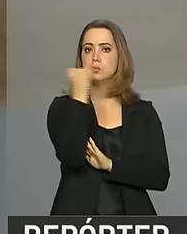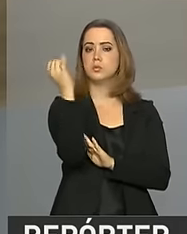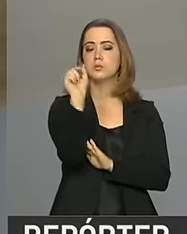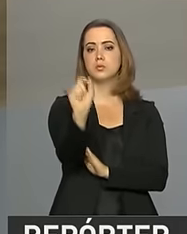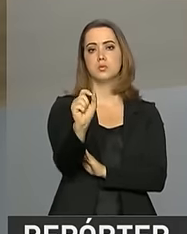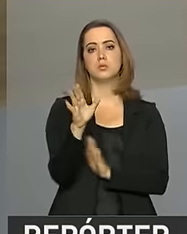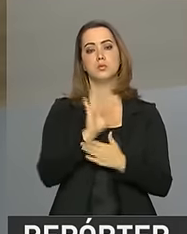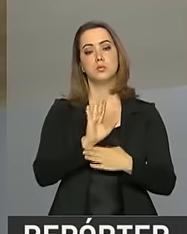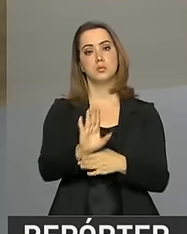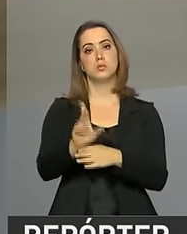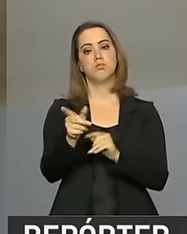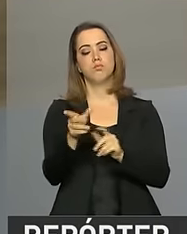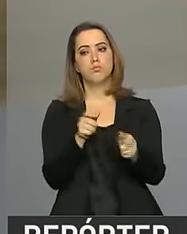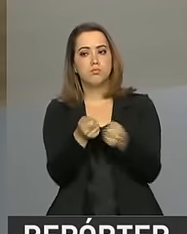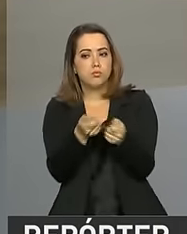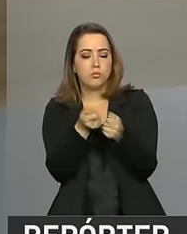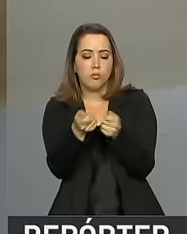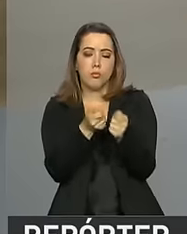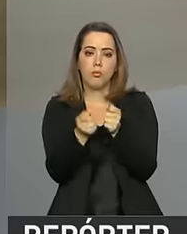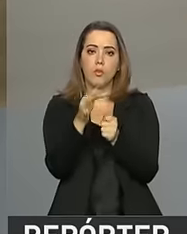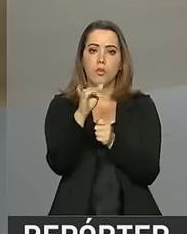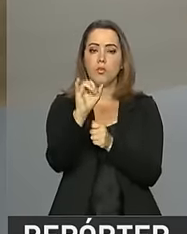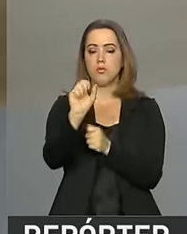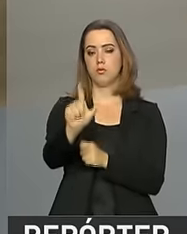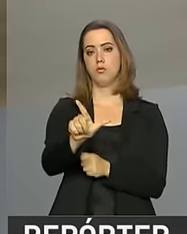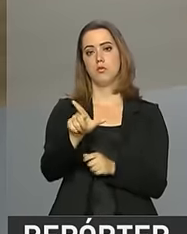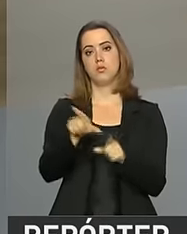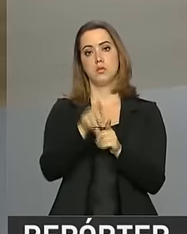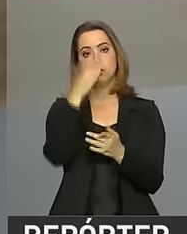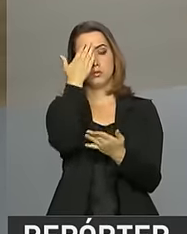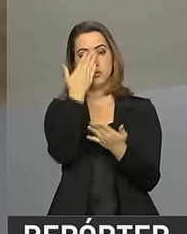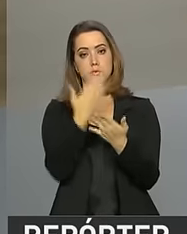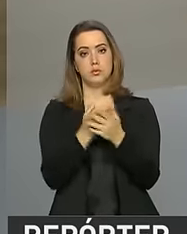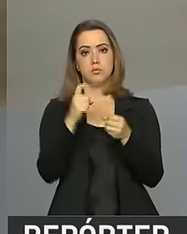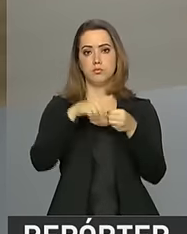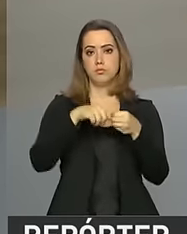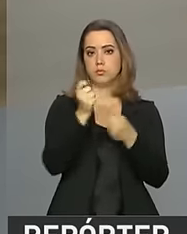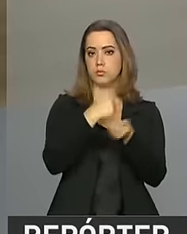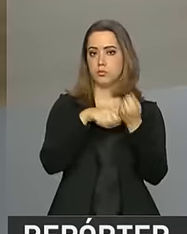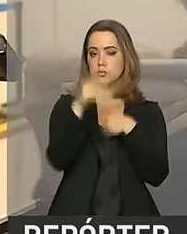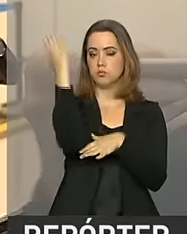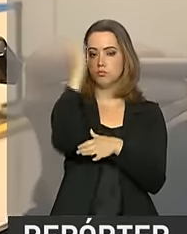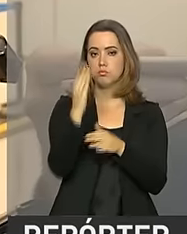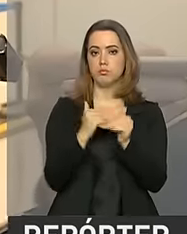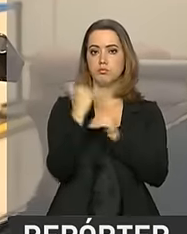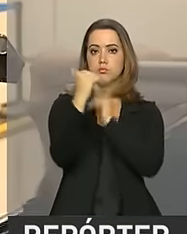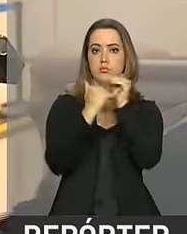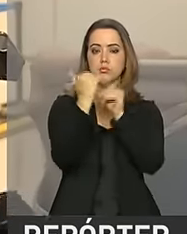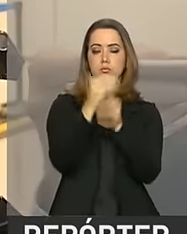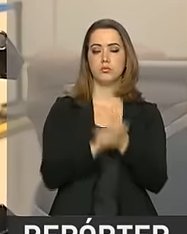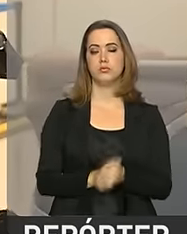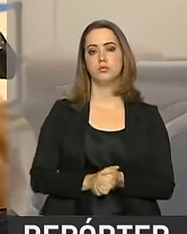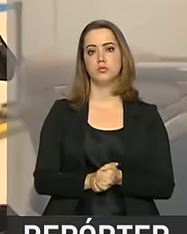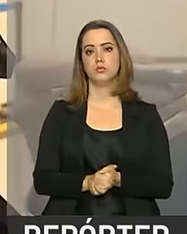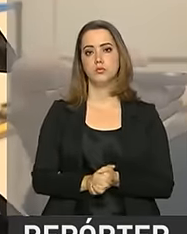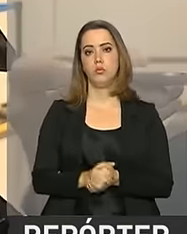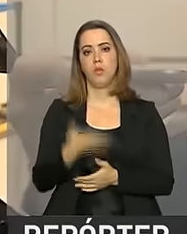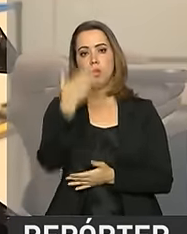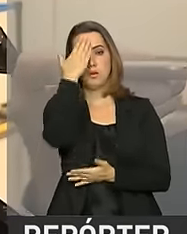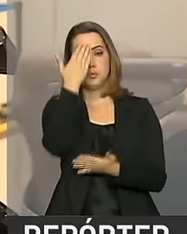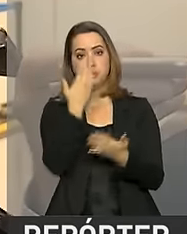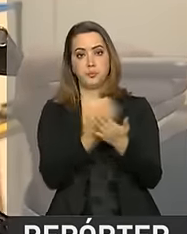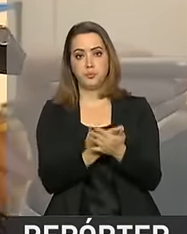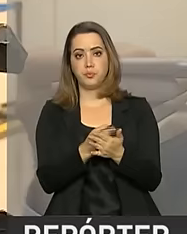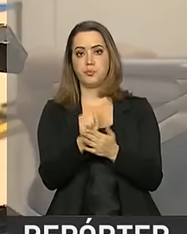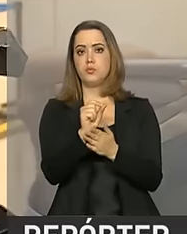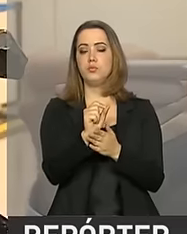no ajuste fiscal e que a confiança na economia brasileira voltou a crescer. A confiança do consumidor